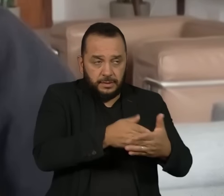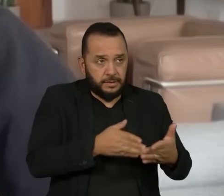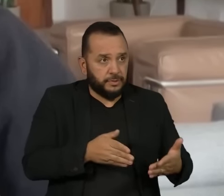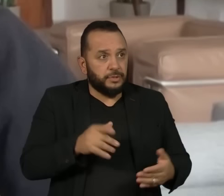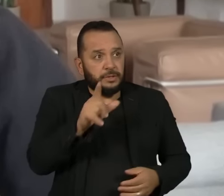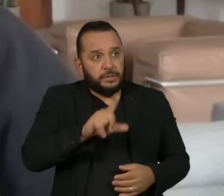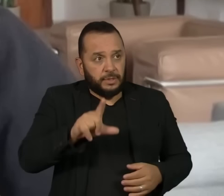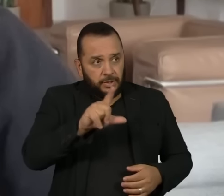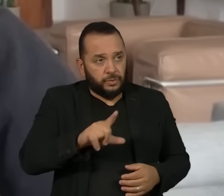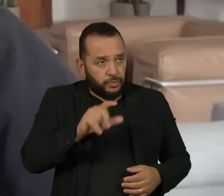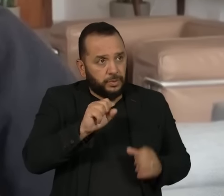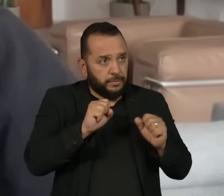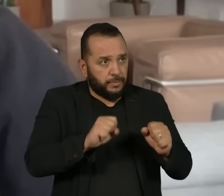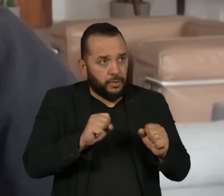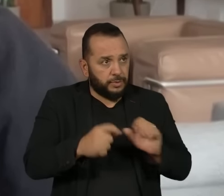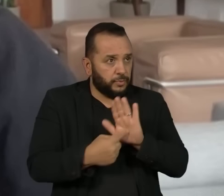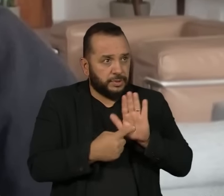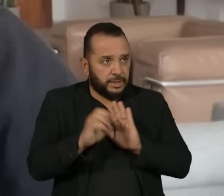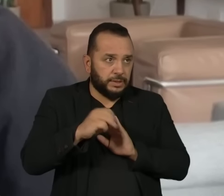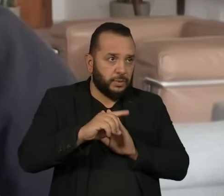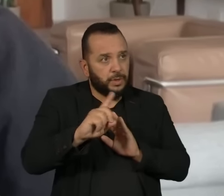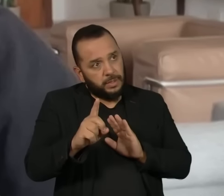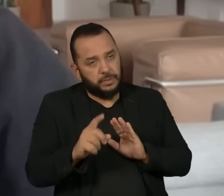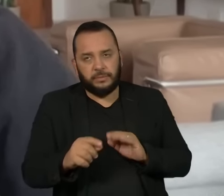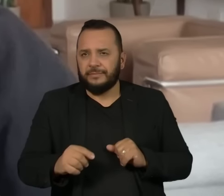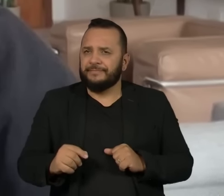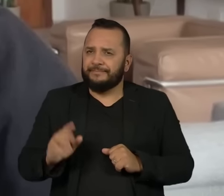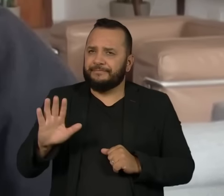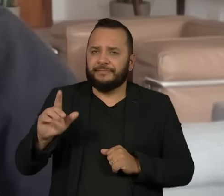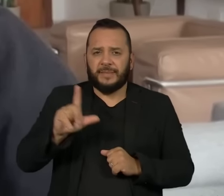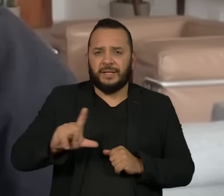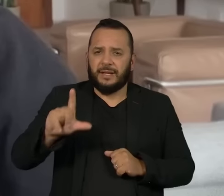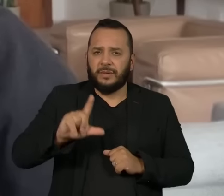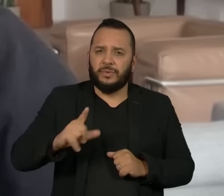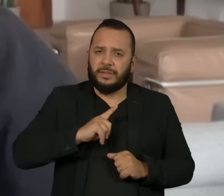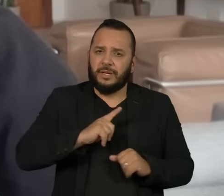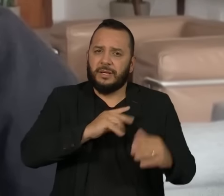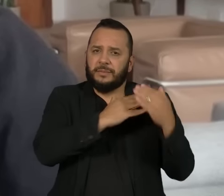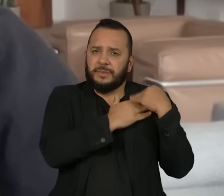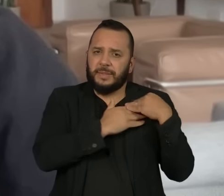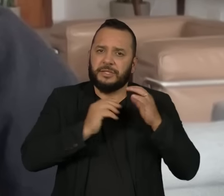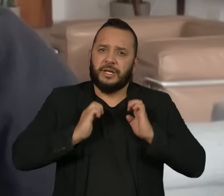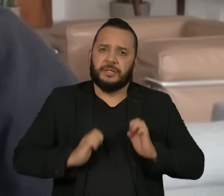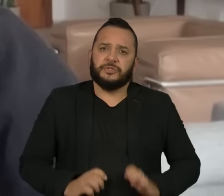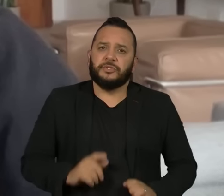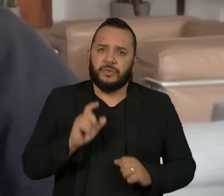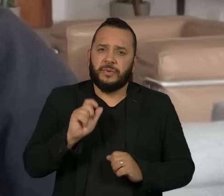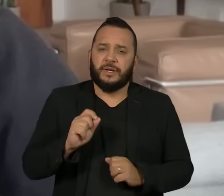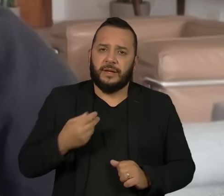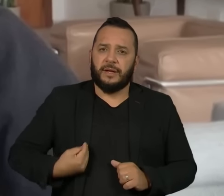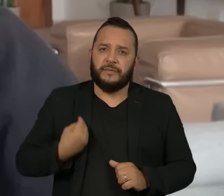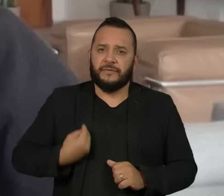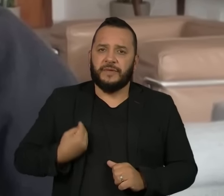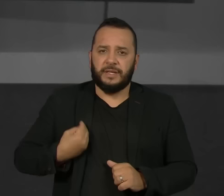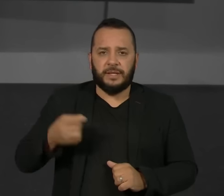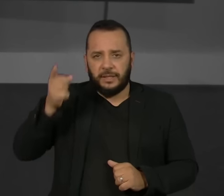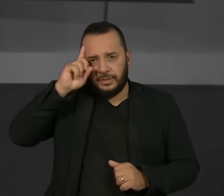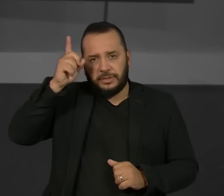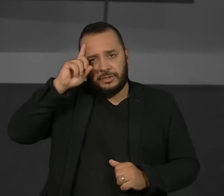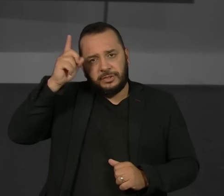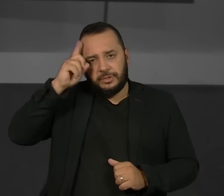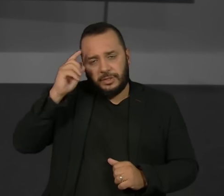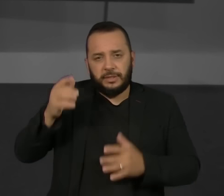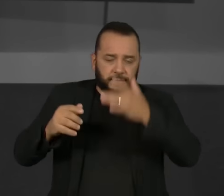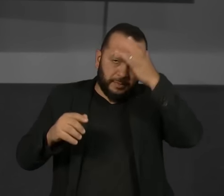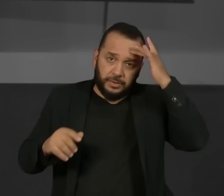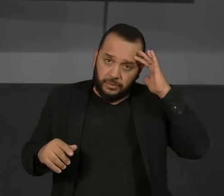não? Uma obra literária, ela tem, em primeiro lugar, uma responsabilidade ética com a vida das pessoas, né? Então,